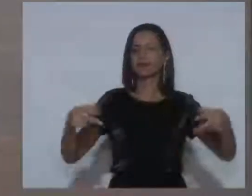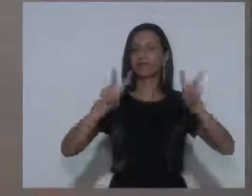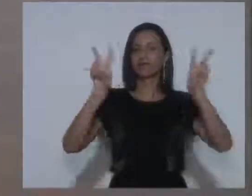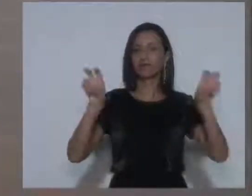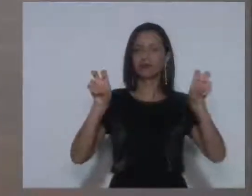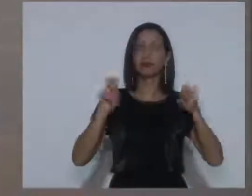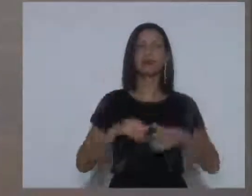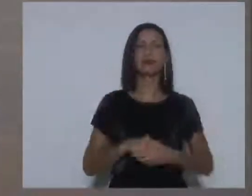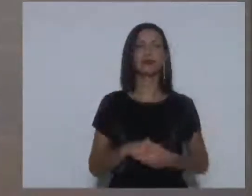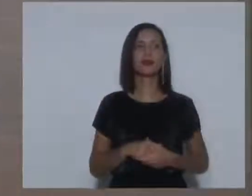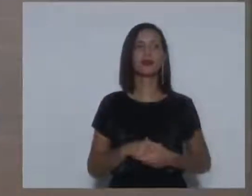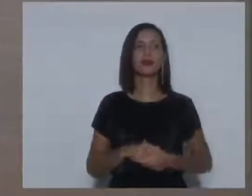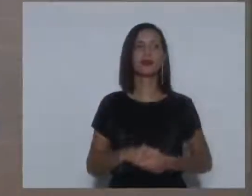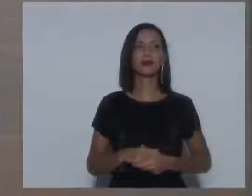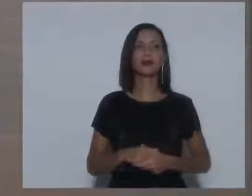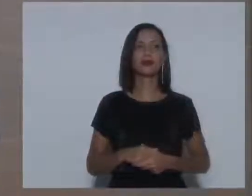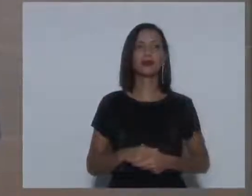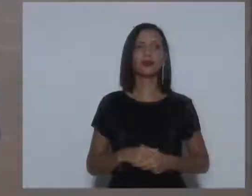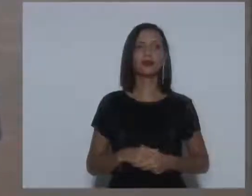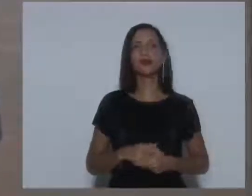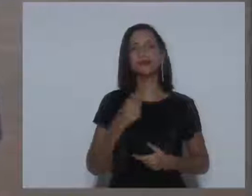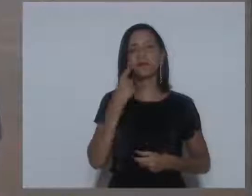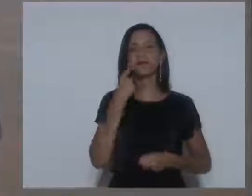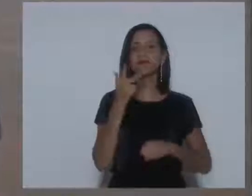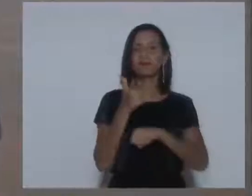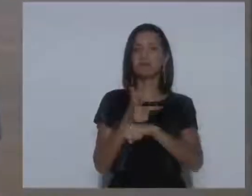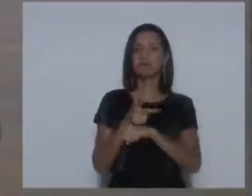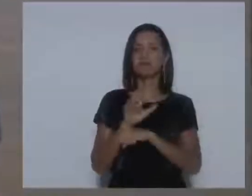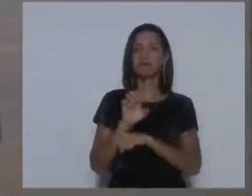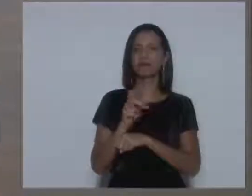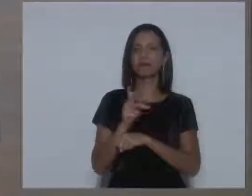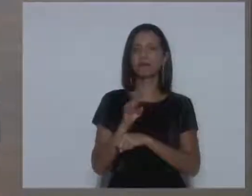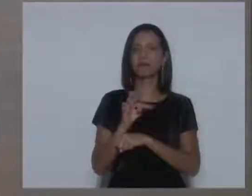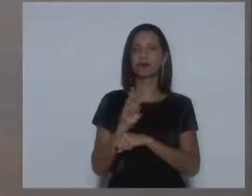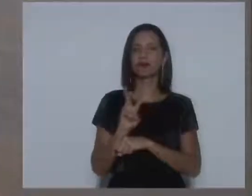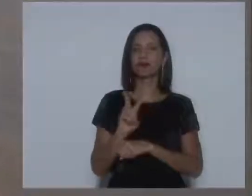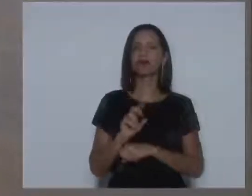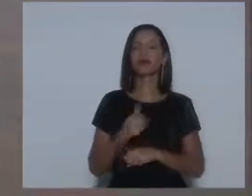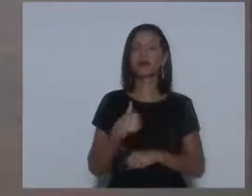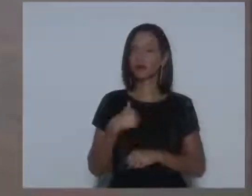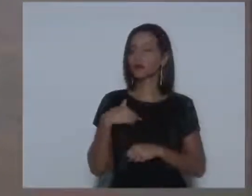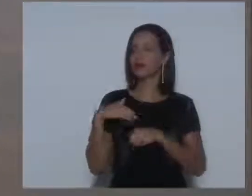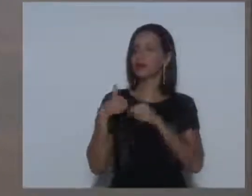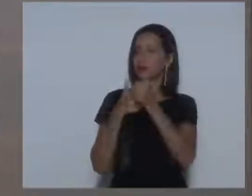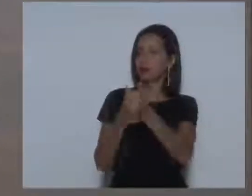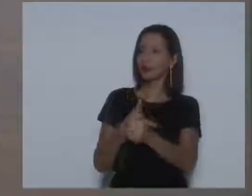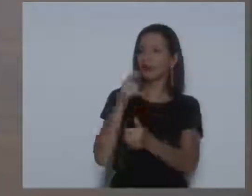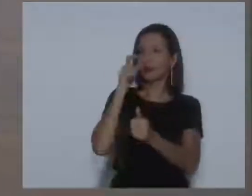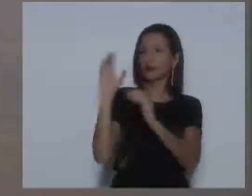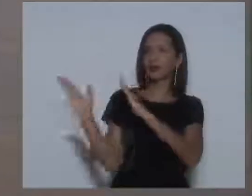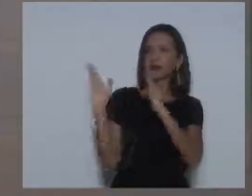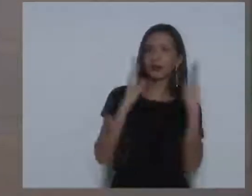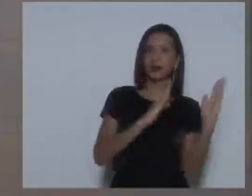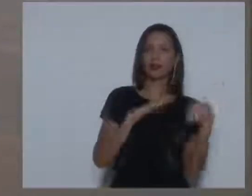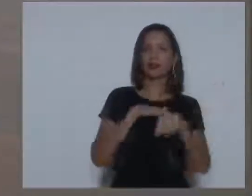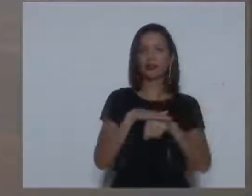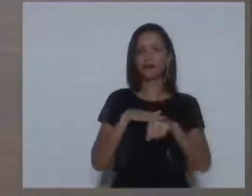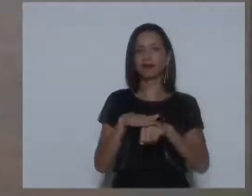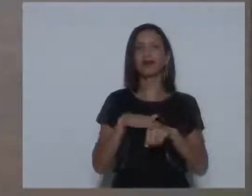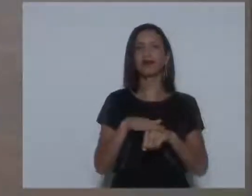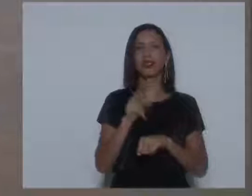né? Vi o vídeo da IPTV, acompanhei, falei com alguns profissionais lá do Saci